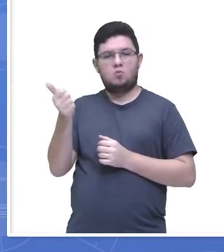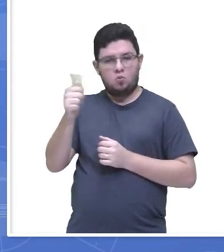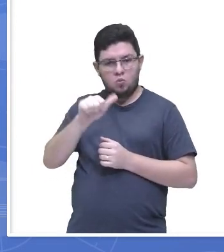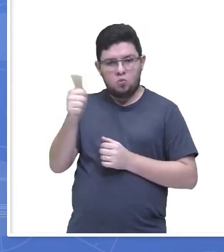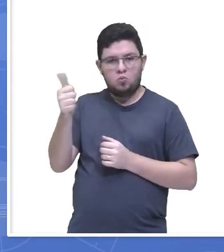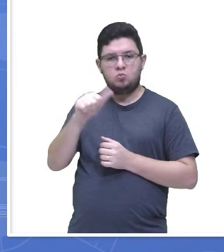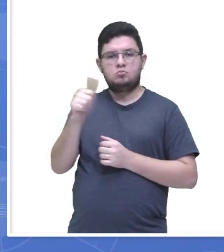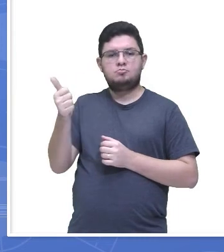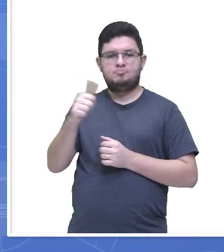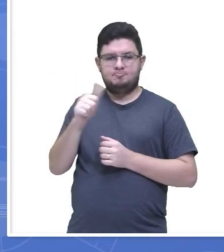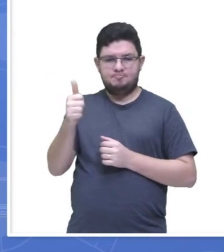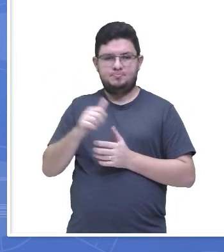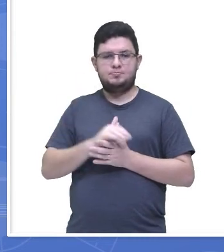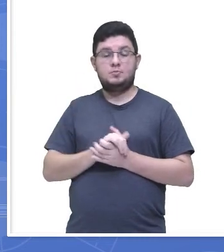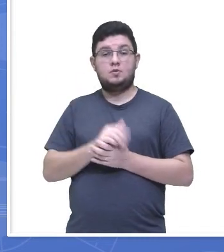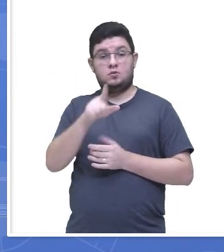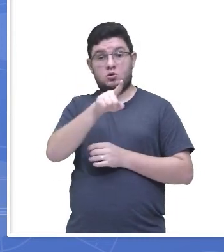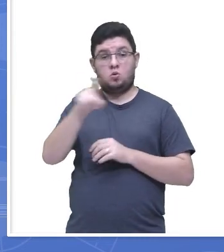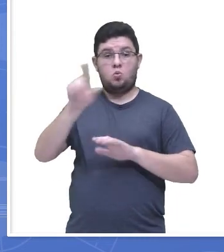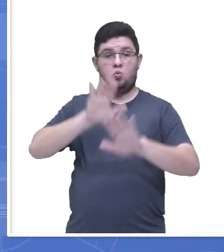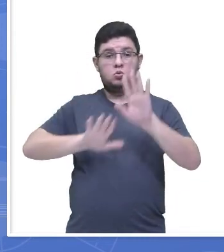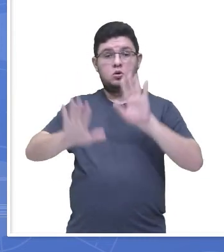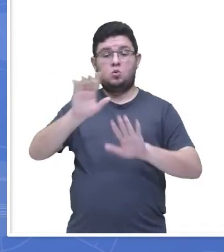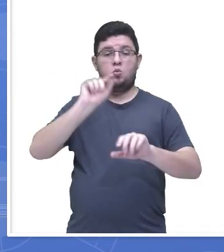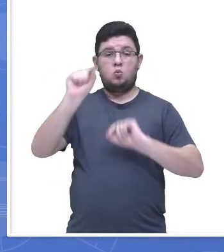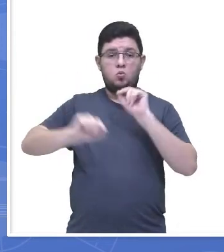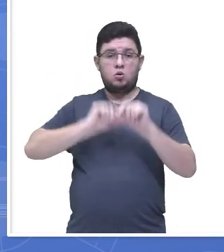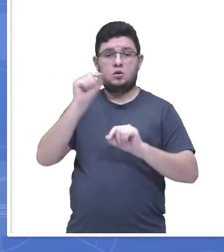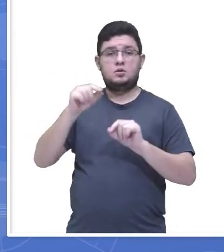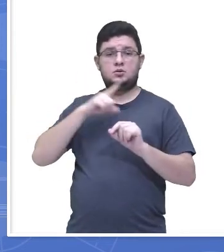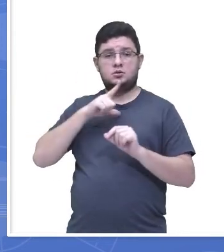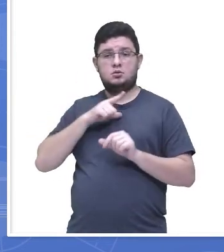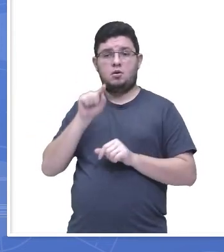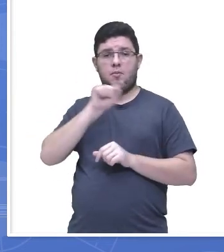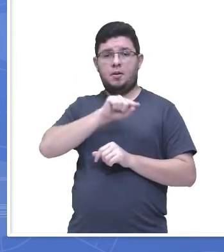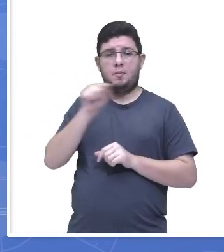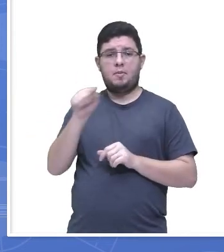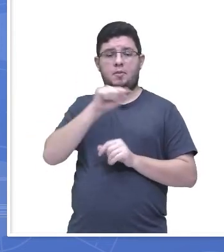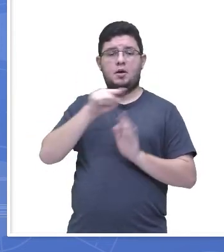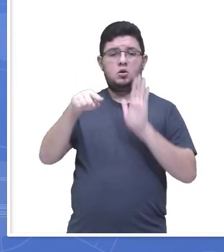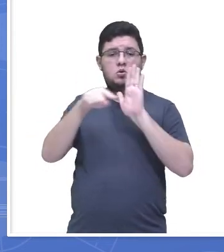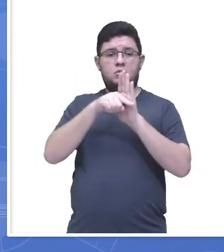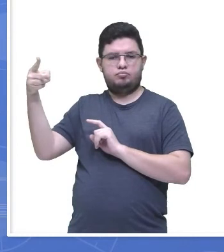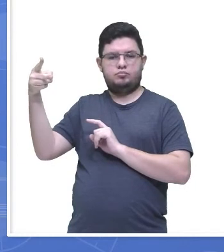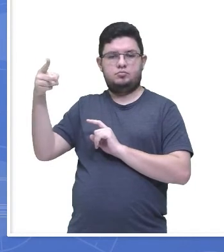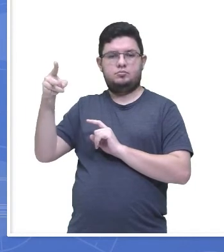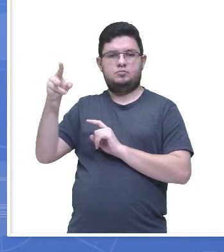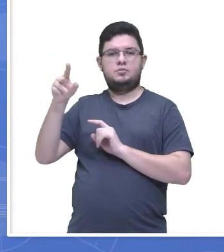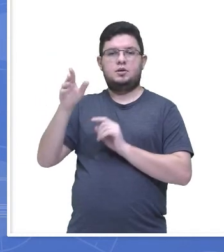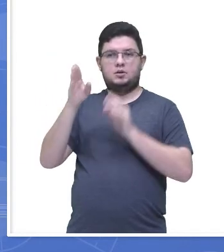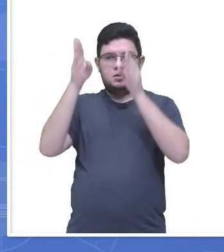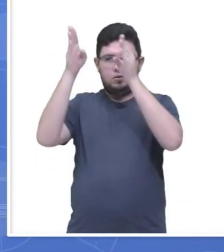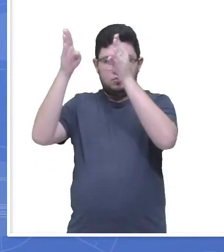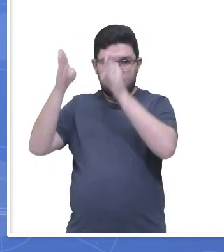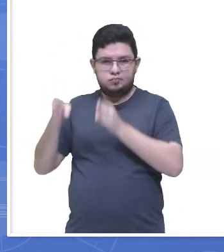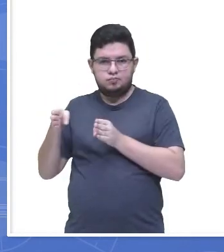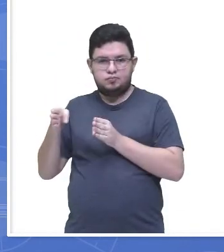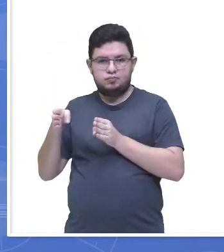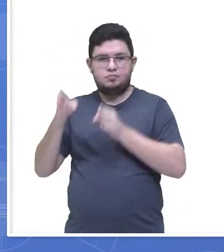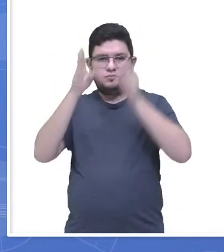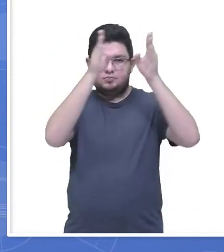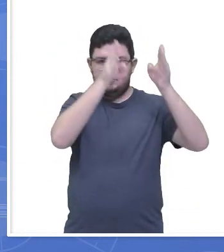específico. E o resto? O resto é matemática, que você sabe muito bem. Hoje também tem correção de matemática. Bom, eu me despeço aqui de vocês,